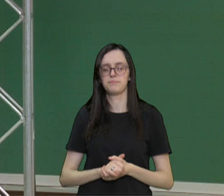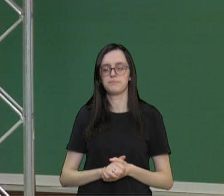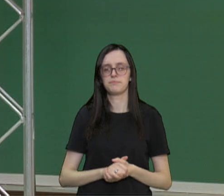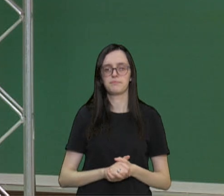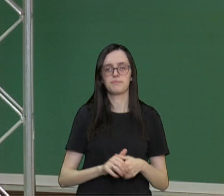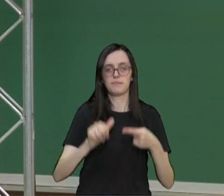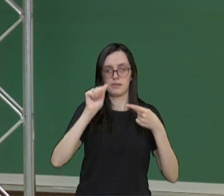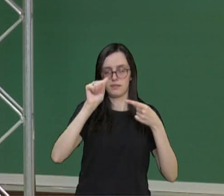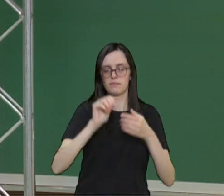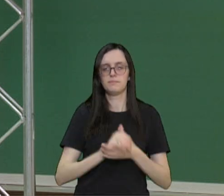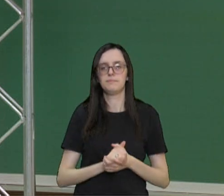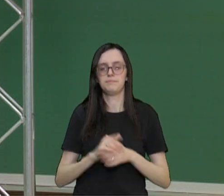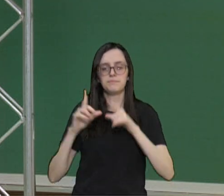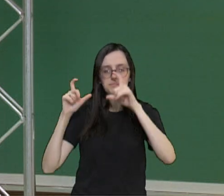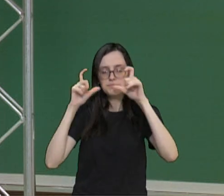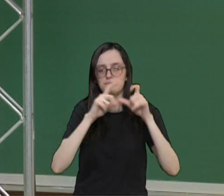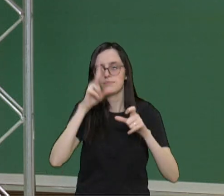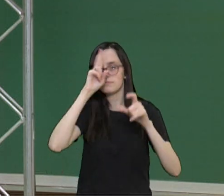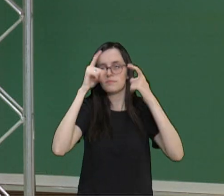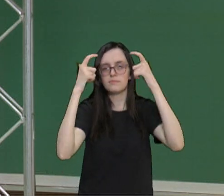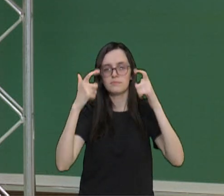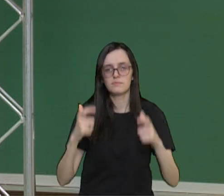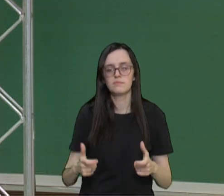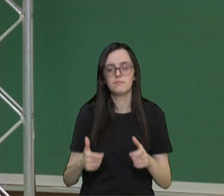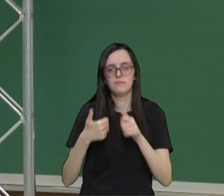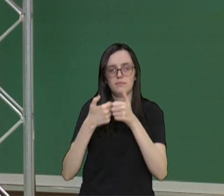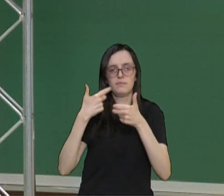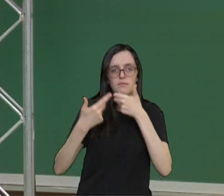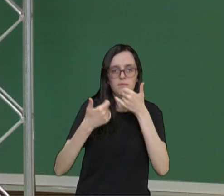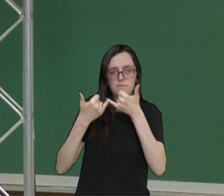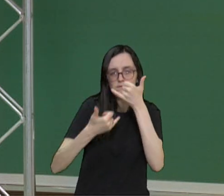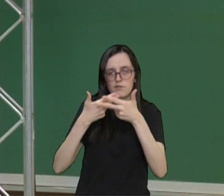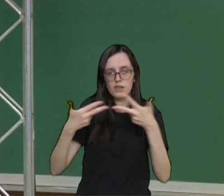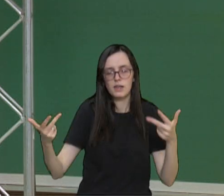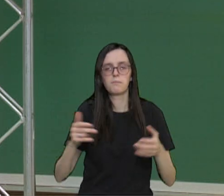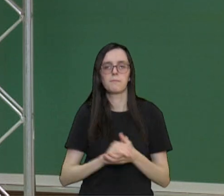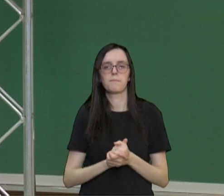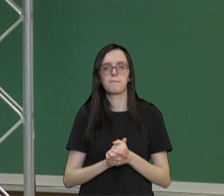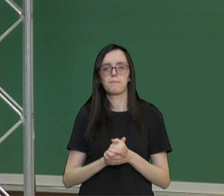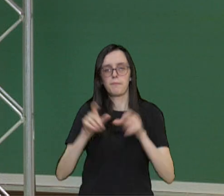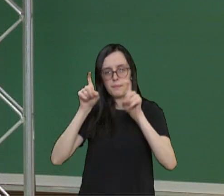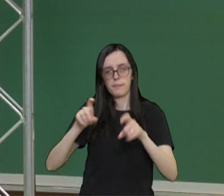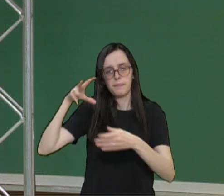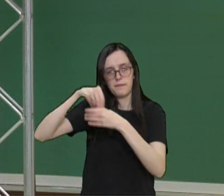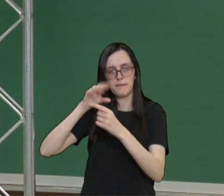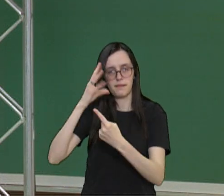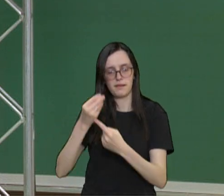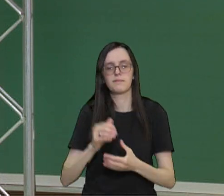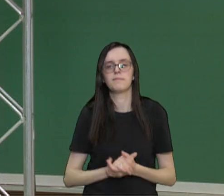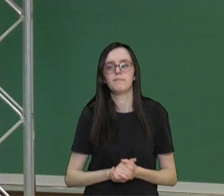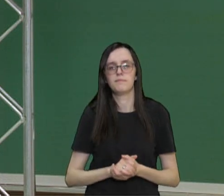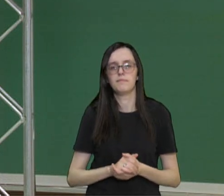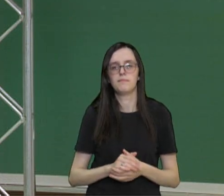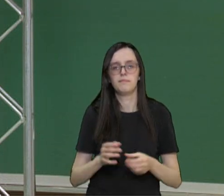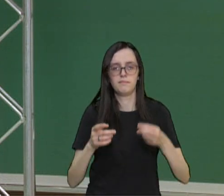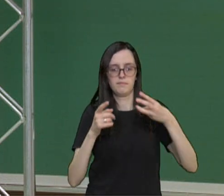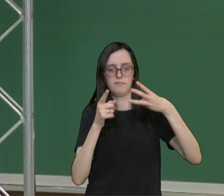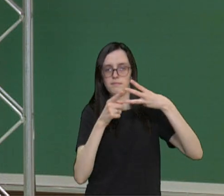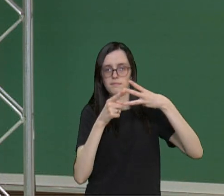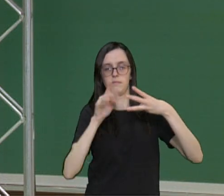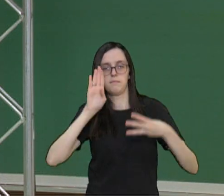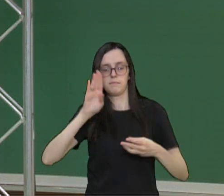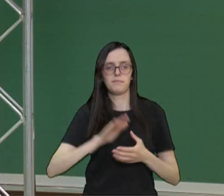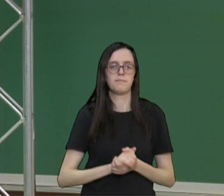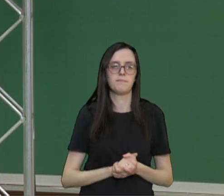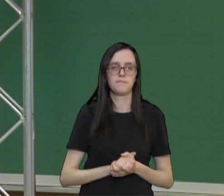fotografia, história em quadrinhos, games e cyberarte. Alternativa B, cinema, games e